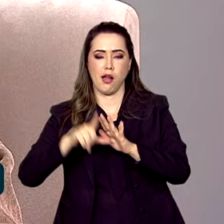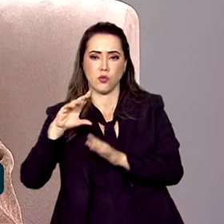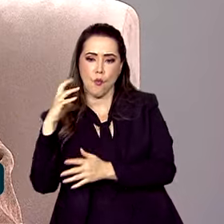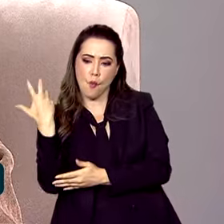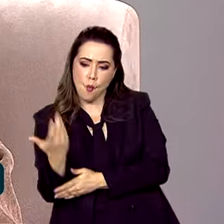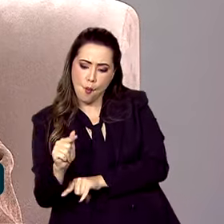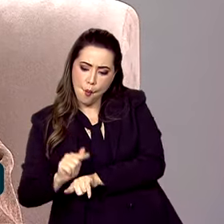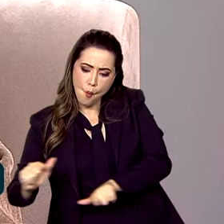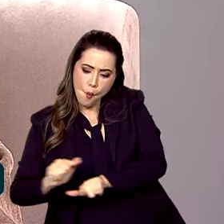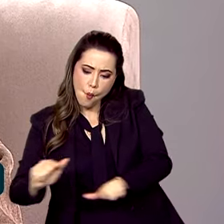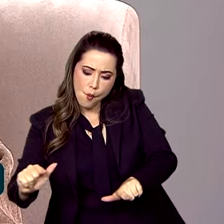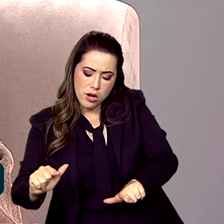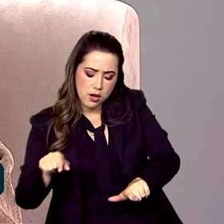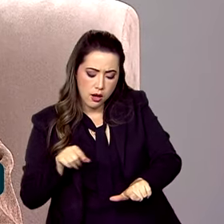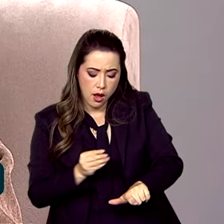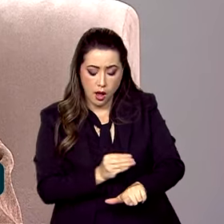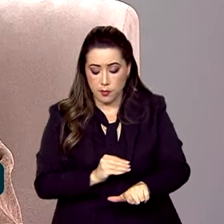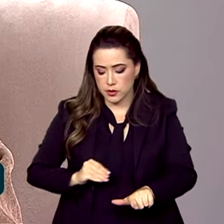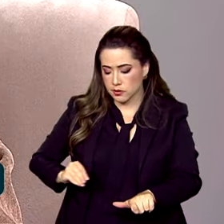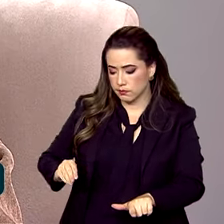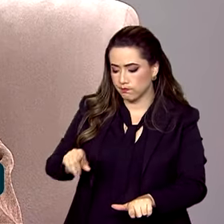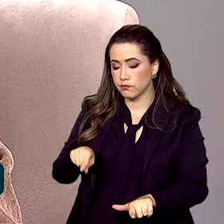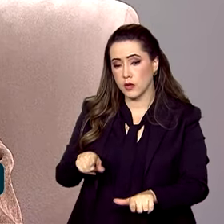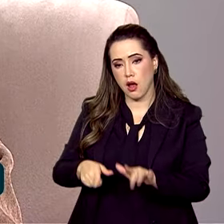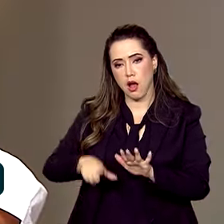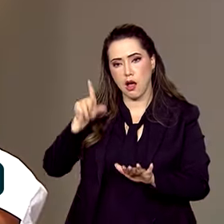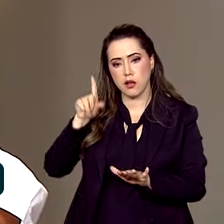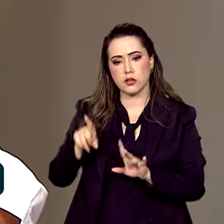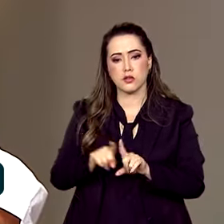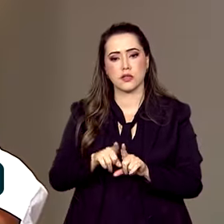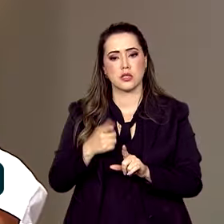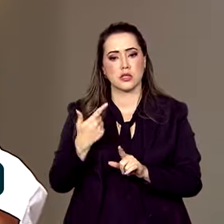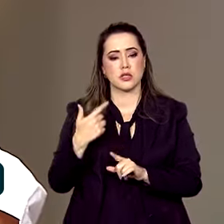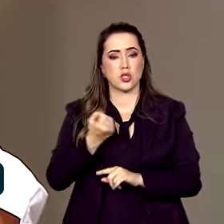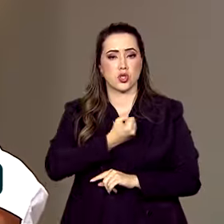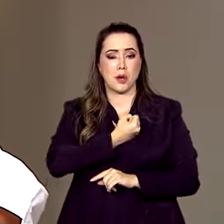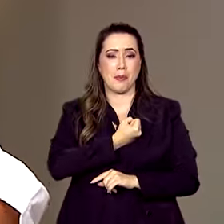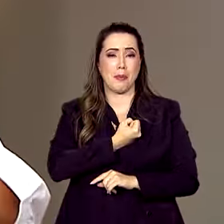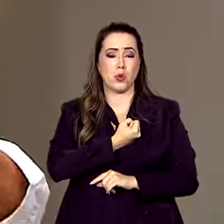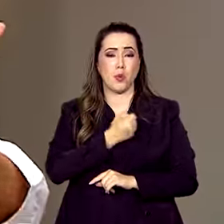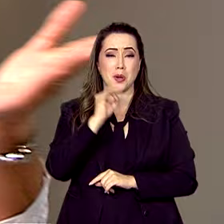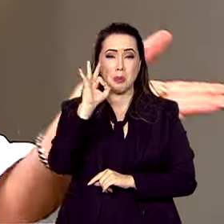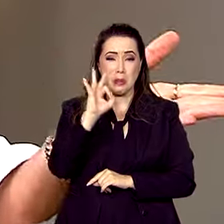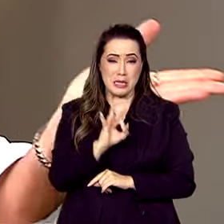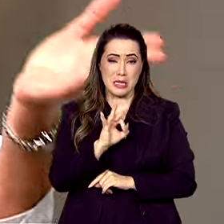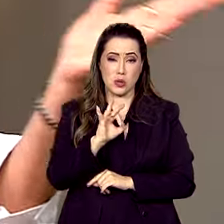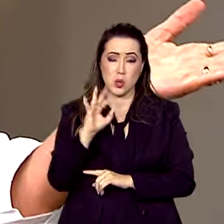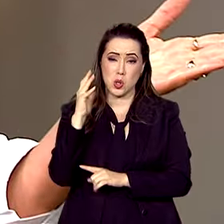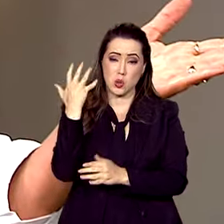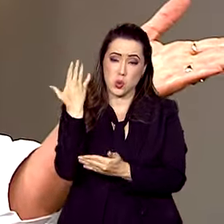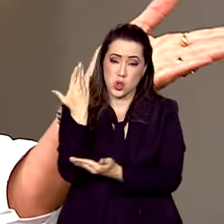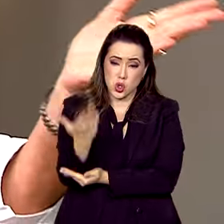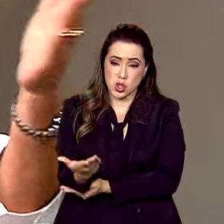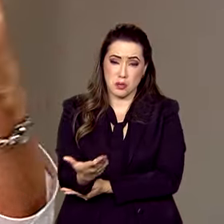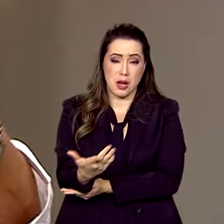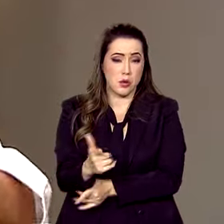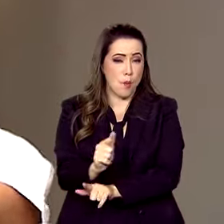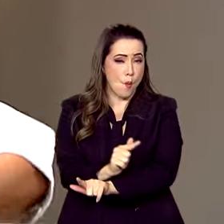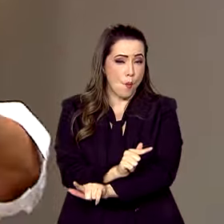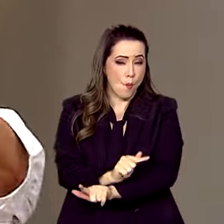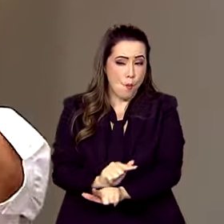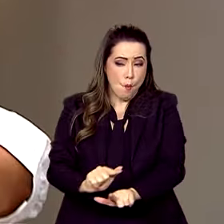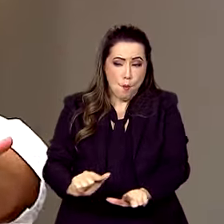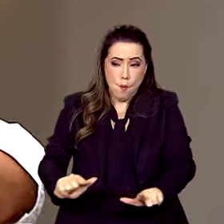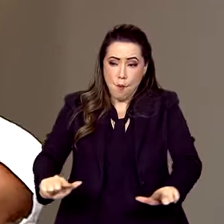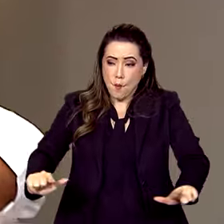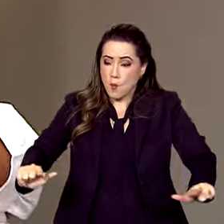Então, no caso, por exemplo, de Apitereua, você tinha índices de desmatamento que eram, como eu disse, absurdos, 2021 e 2022.